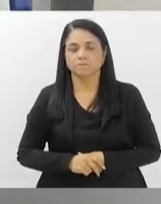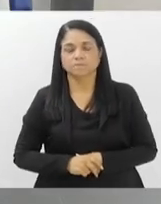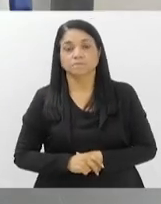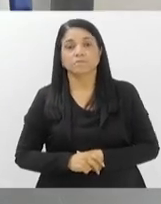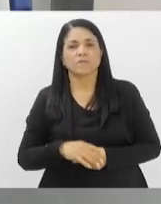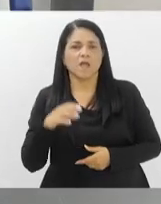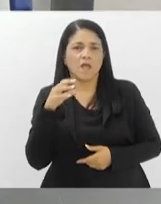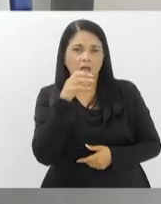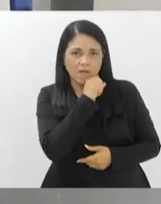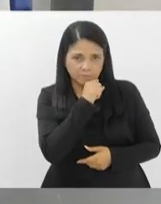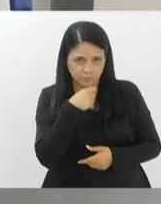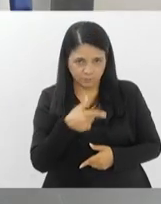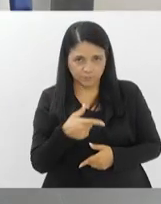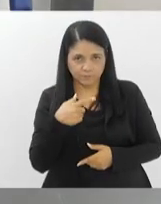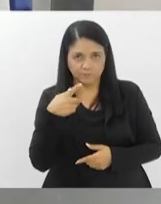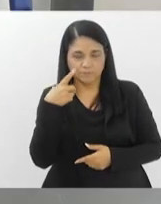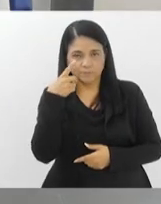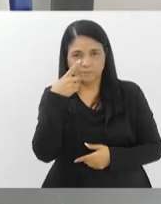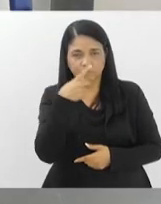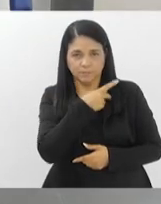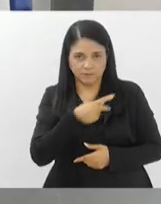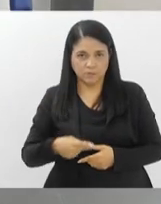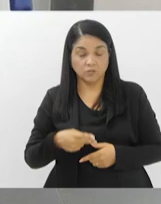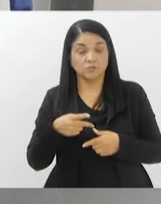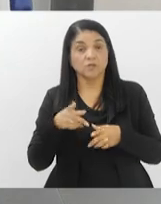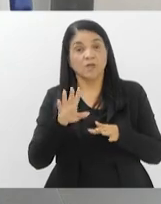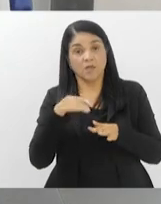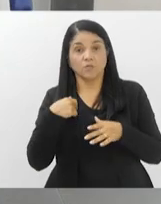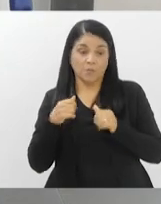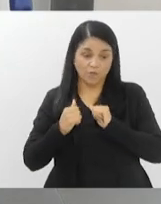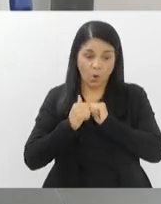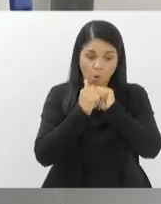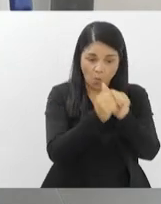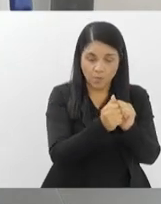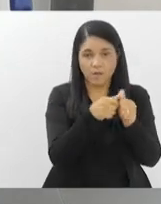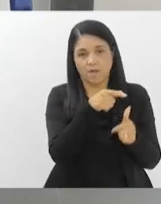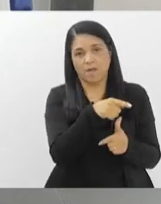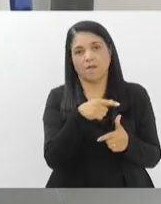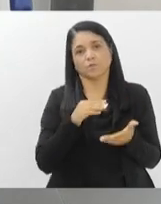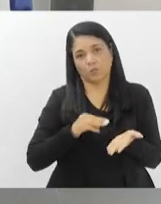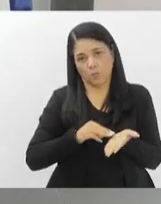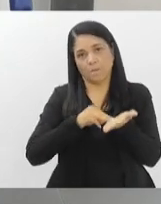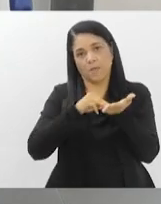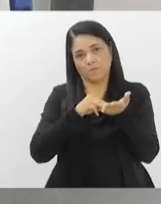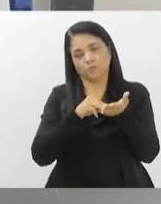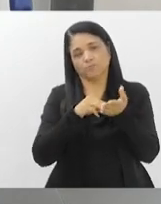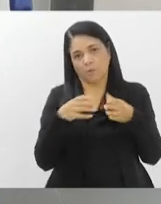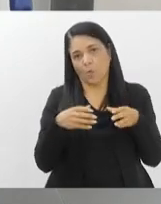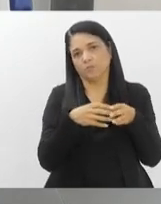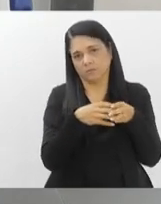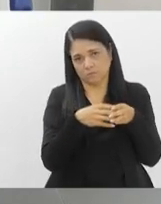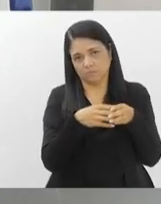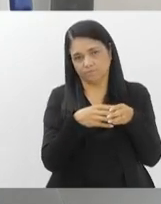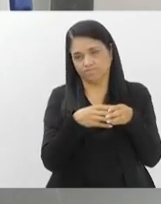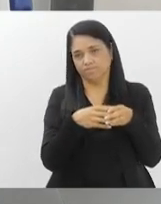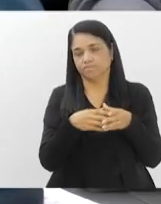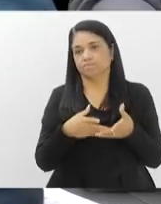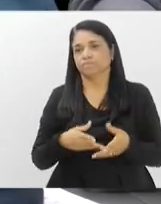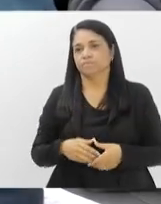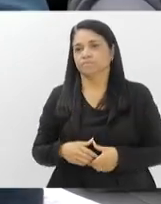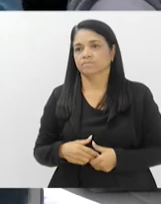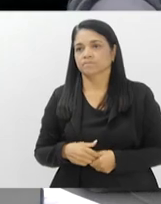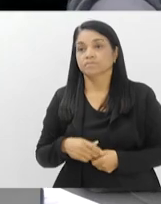Rapidamente, presidente. Presidente, vou acompanhar a deputada Célia, porque eu também sou membro da comissão. Perfeito. Deputado Mink.